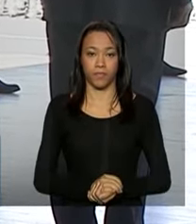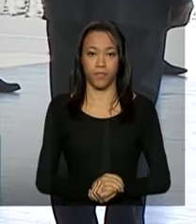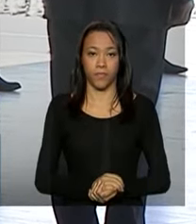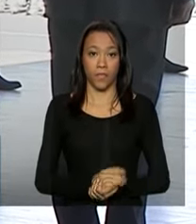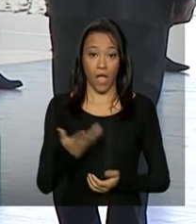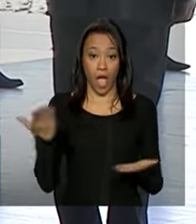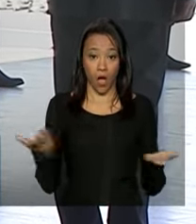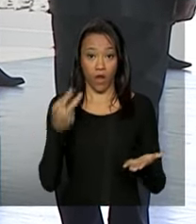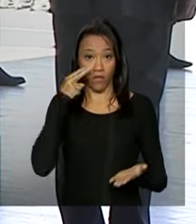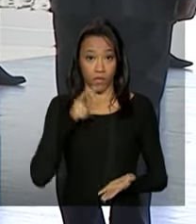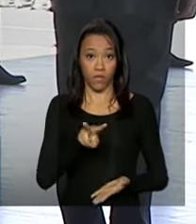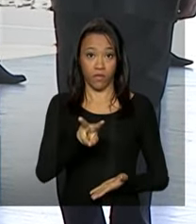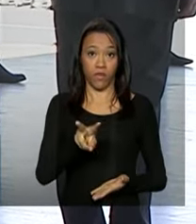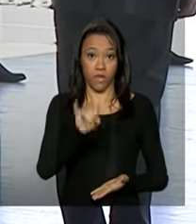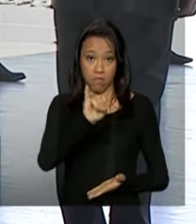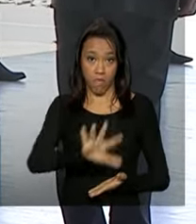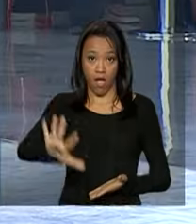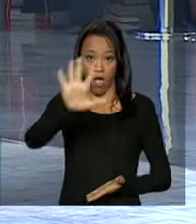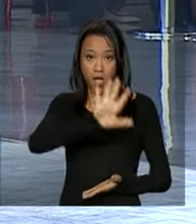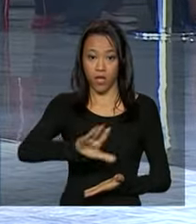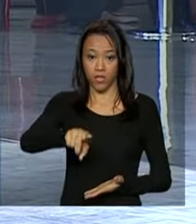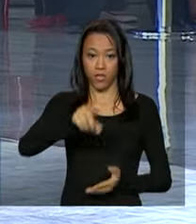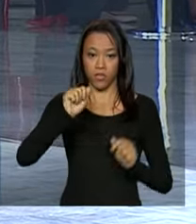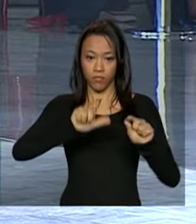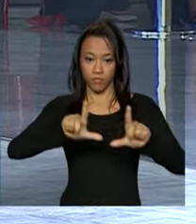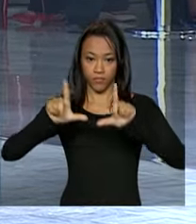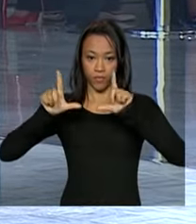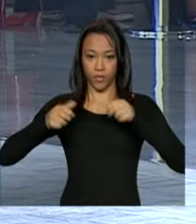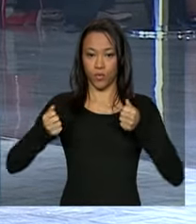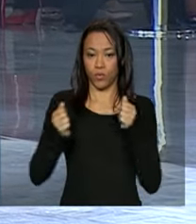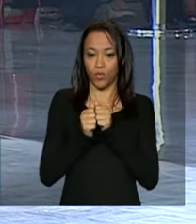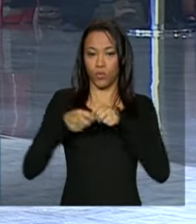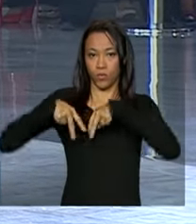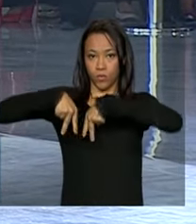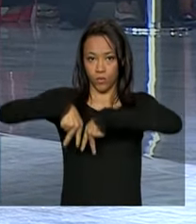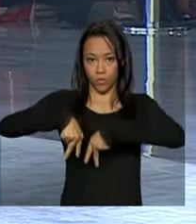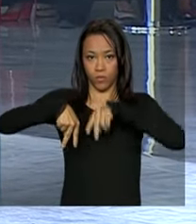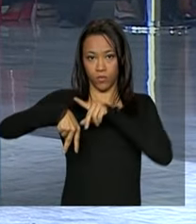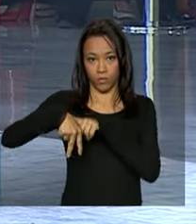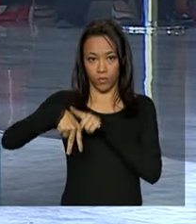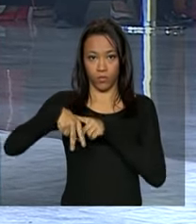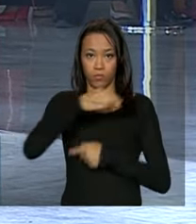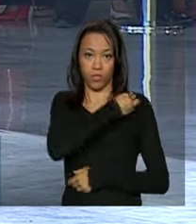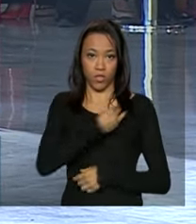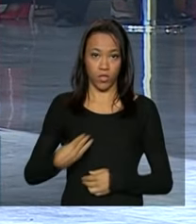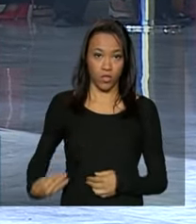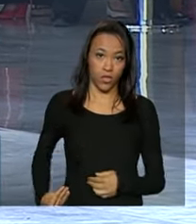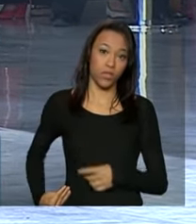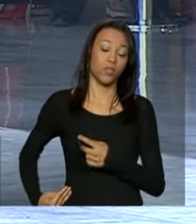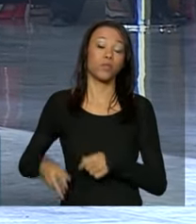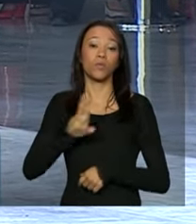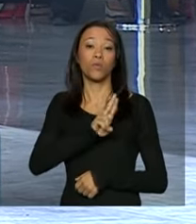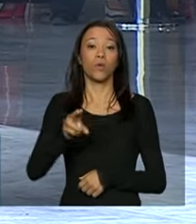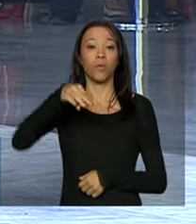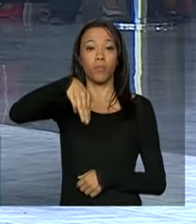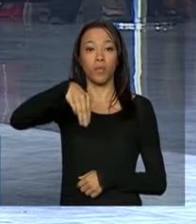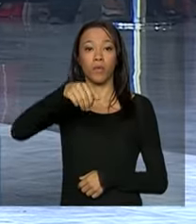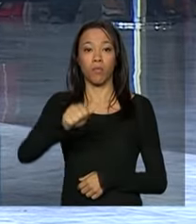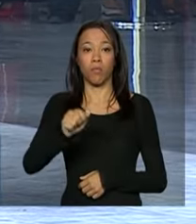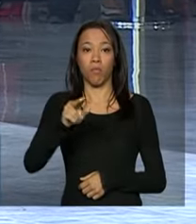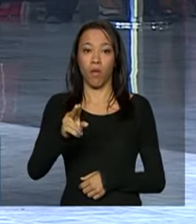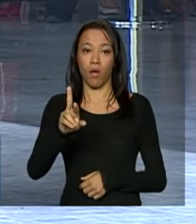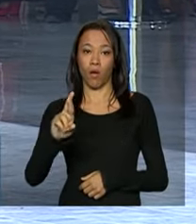Nas imagens aí, a presidenta Dilma Rousseff, ao lado do ministro das Relações Exteriores, Mauro Vieira,